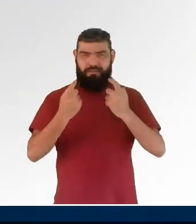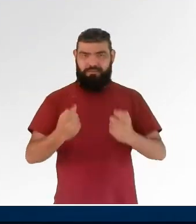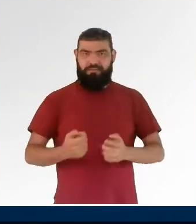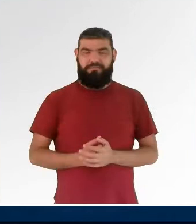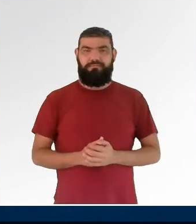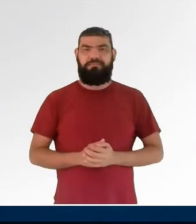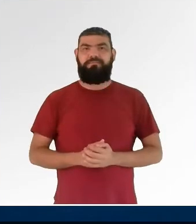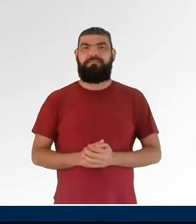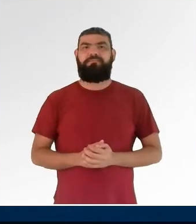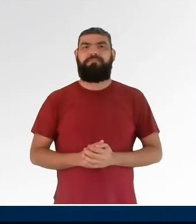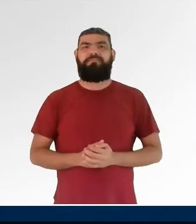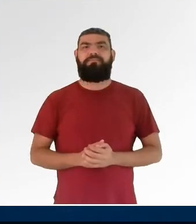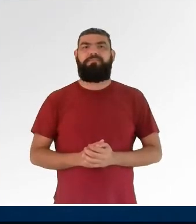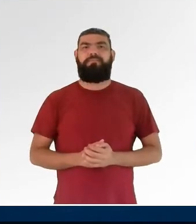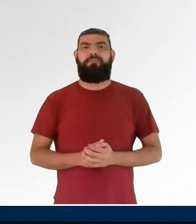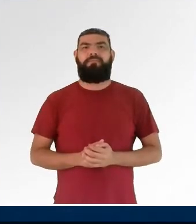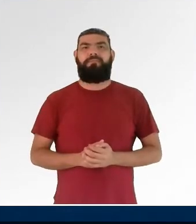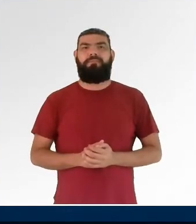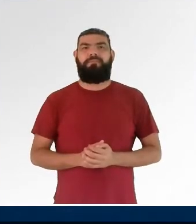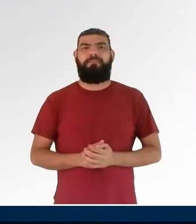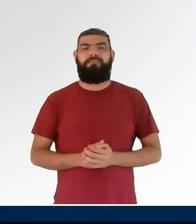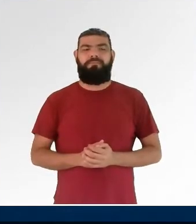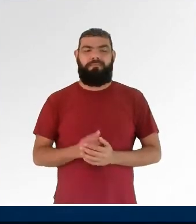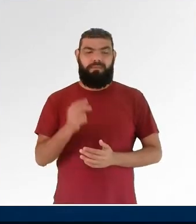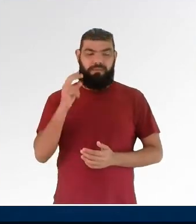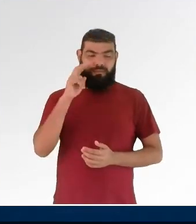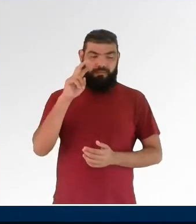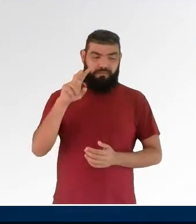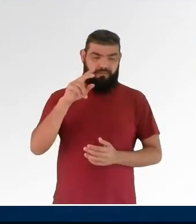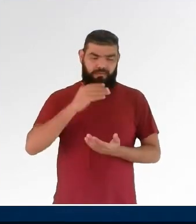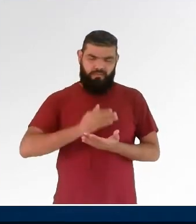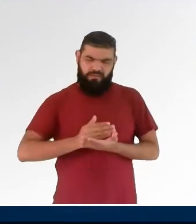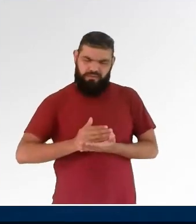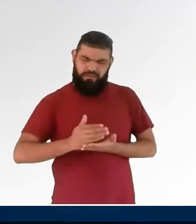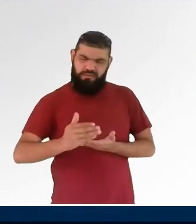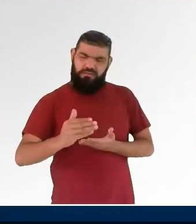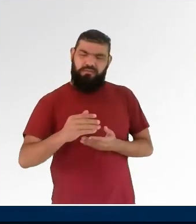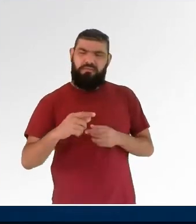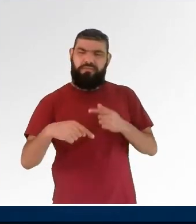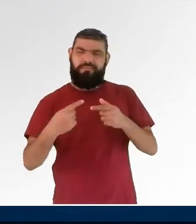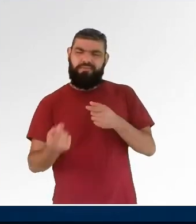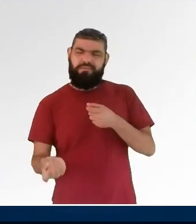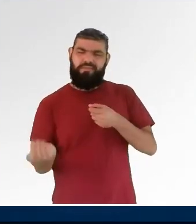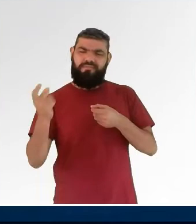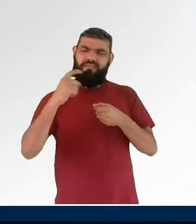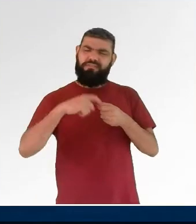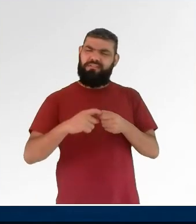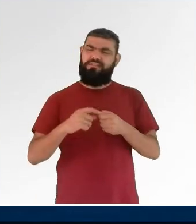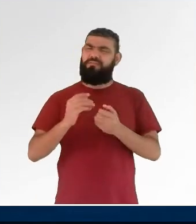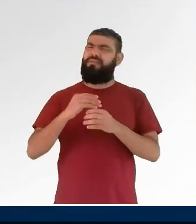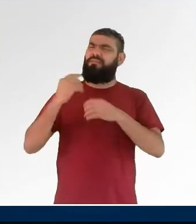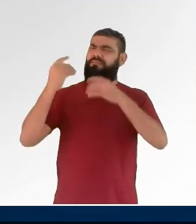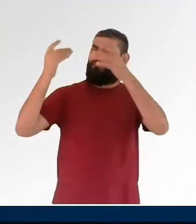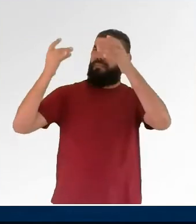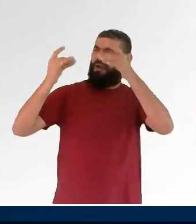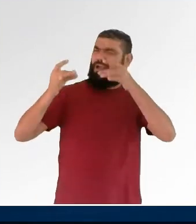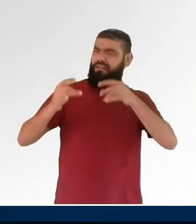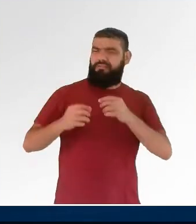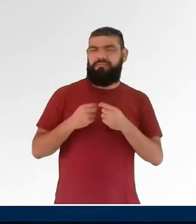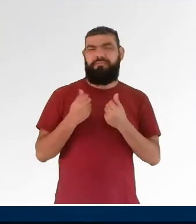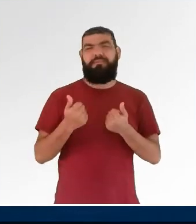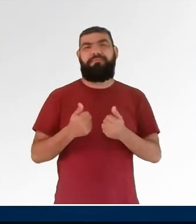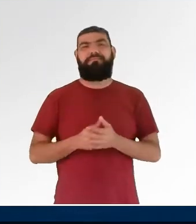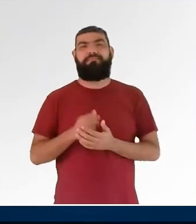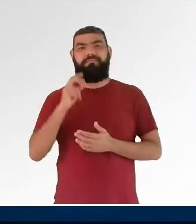o início do livro, ler o início, e depois nós voltamos para conversar, para contar a história dele, tá bom? Olha aí,